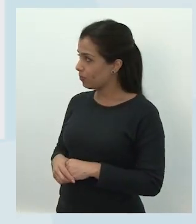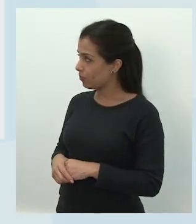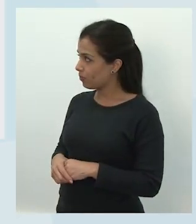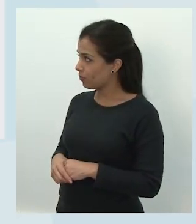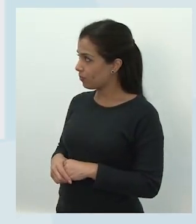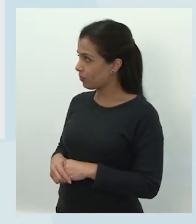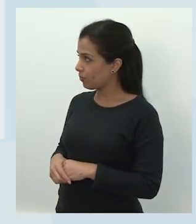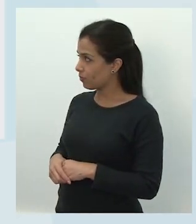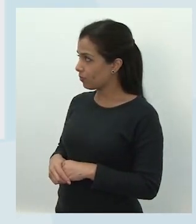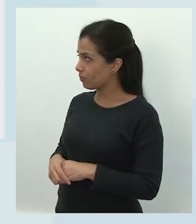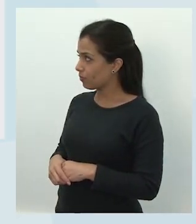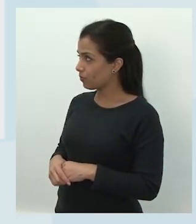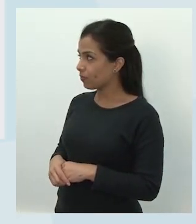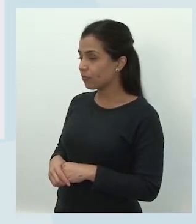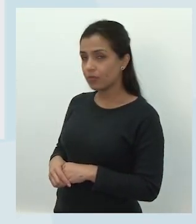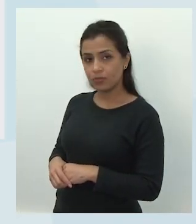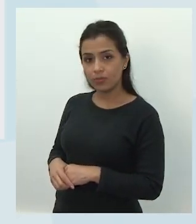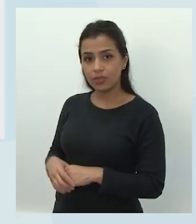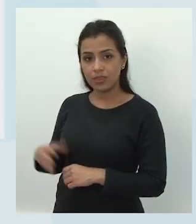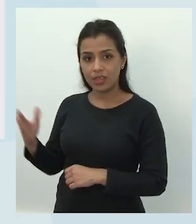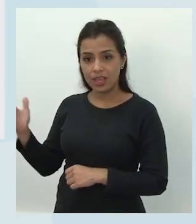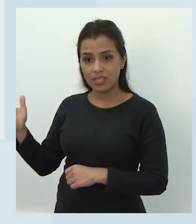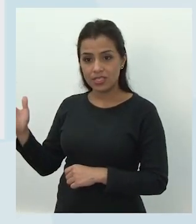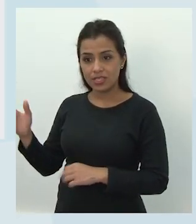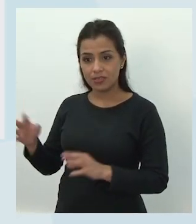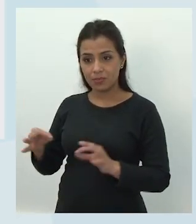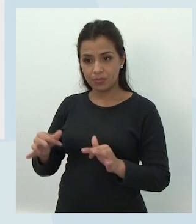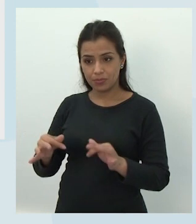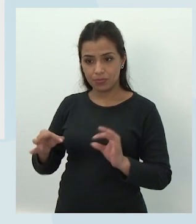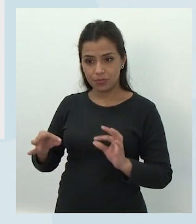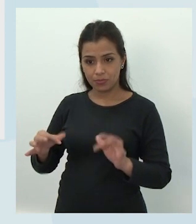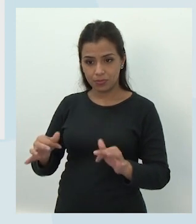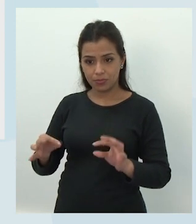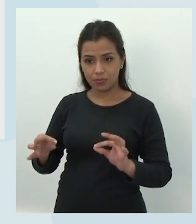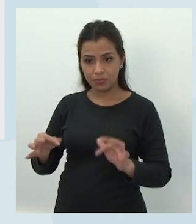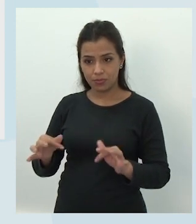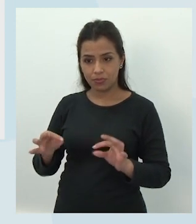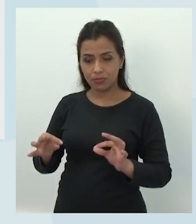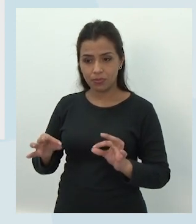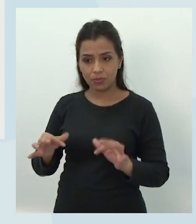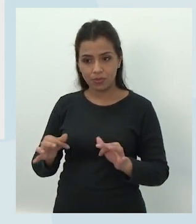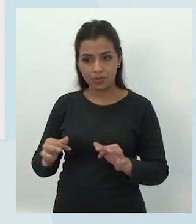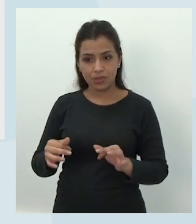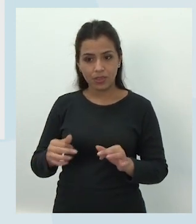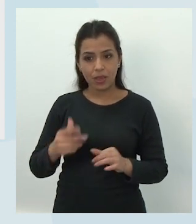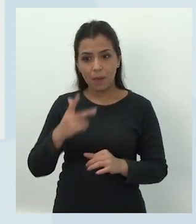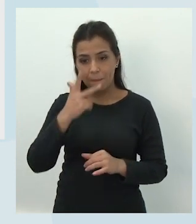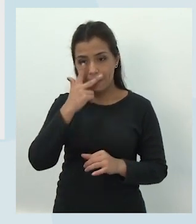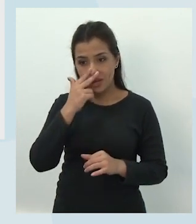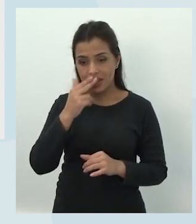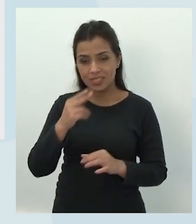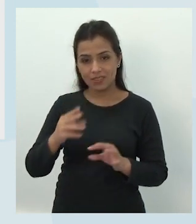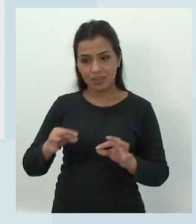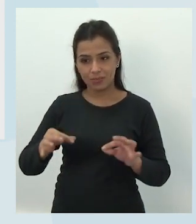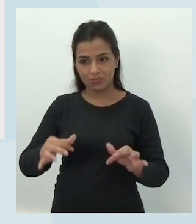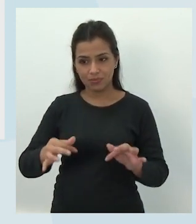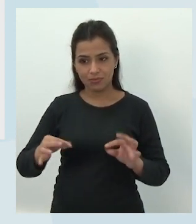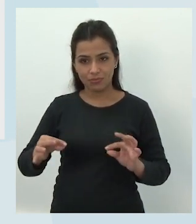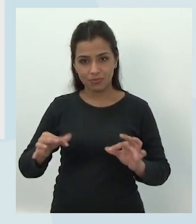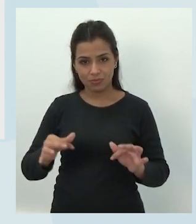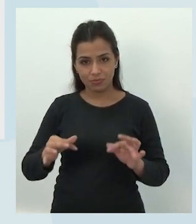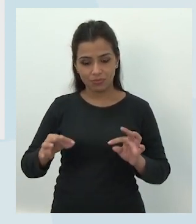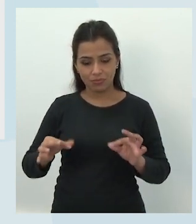Viram? Aí, conforme você vai passando, né, o lápis, vai ficar, a parte de cima vai ficar enrolada no lápis. Conforme você